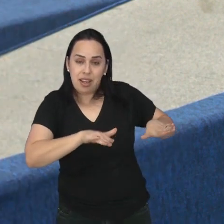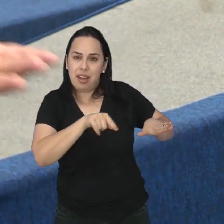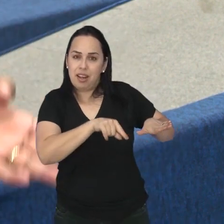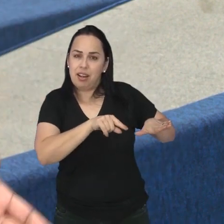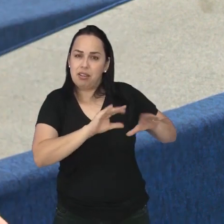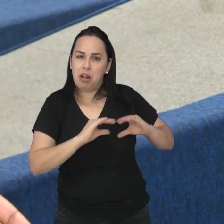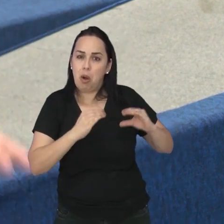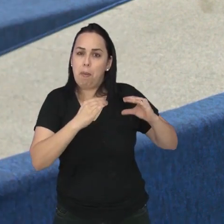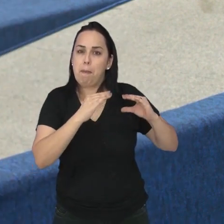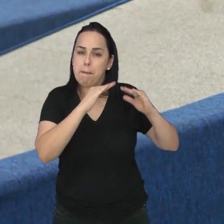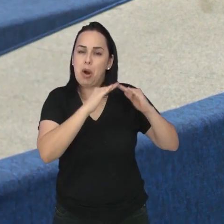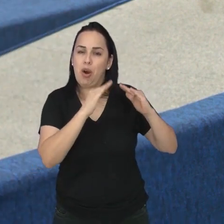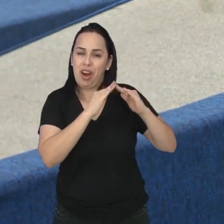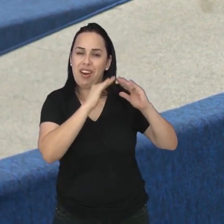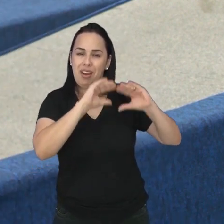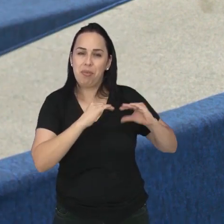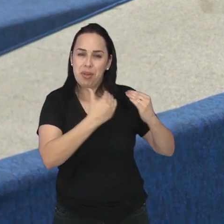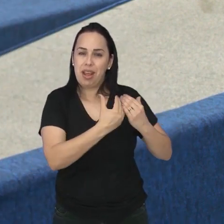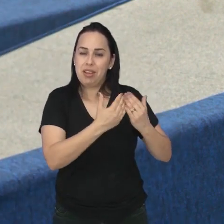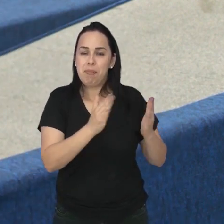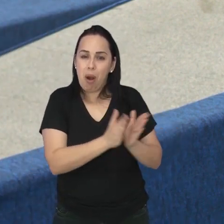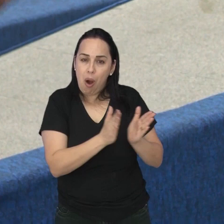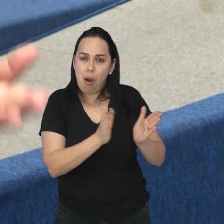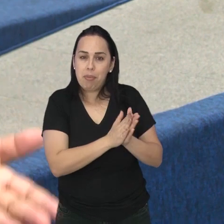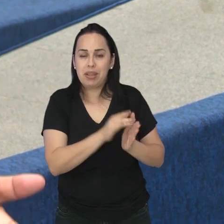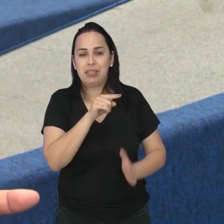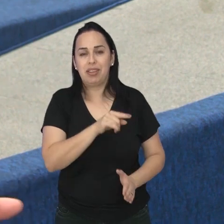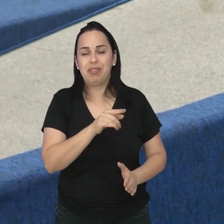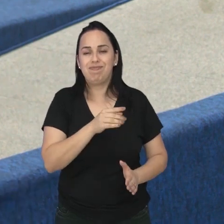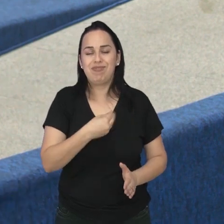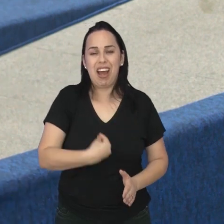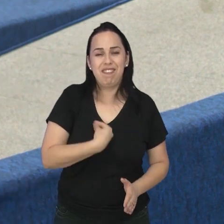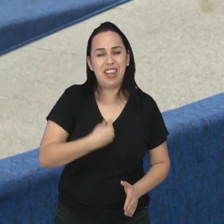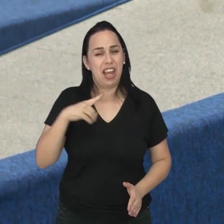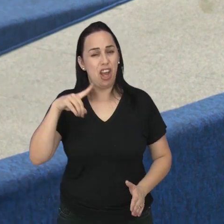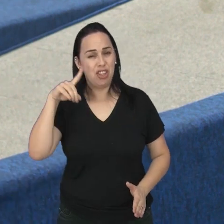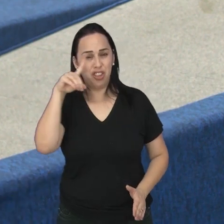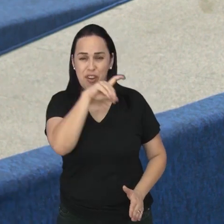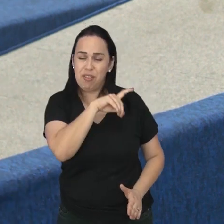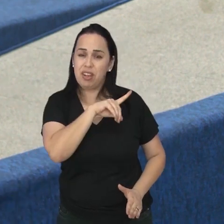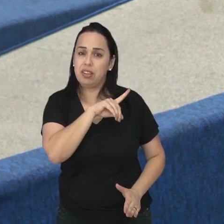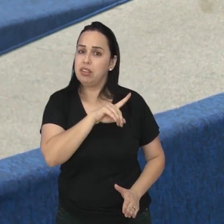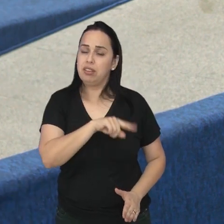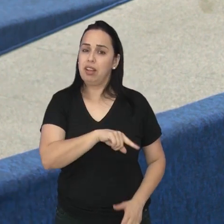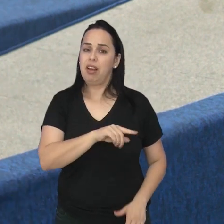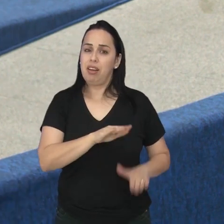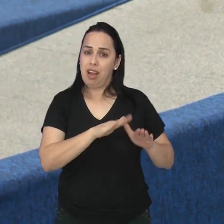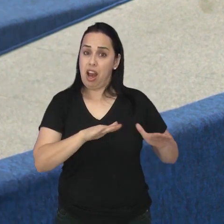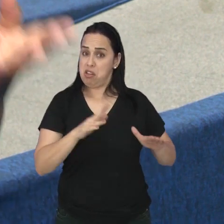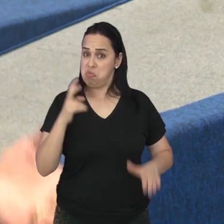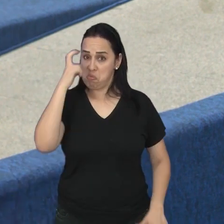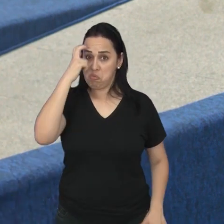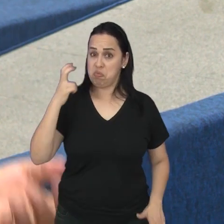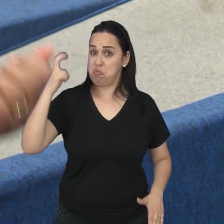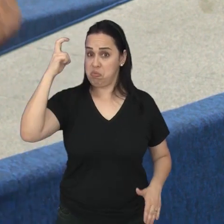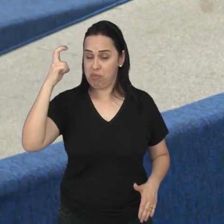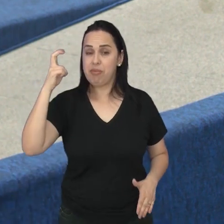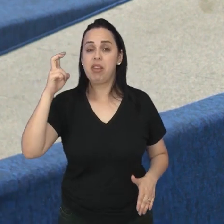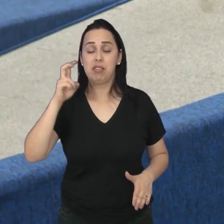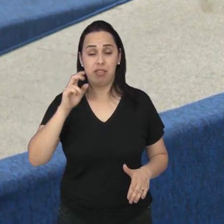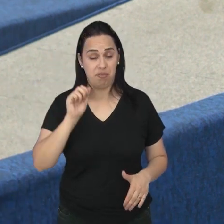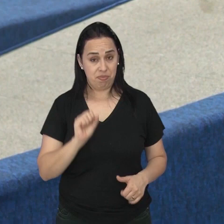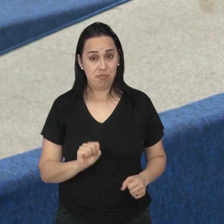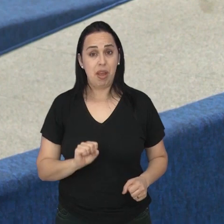comunidade mais carente, então as coisas para elas acaba sendo mais difícil. E elas são crianças